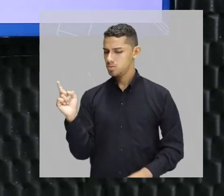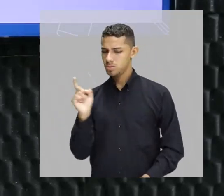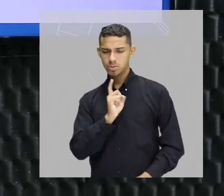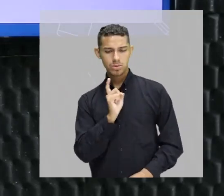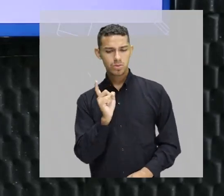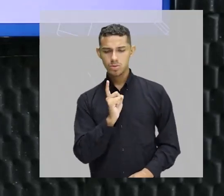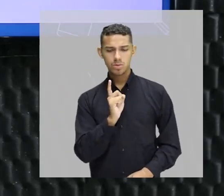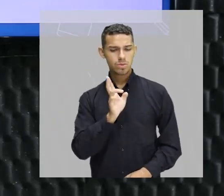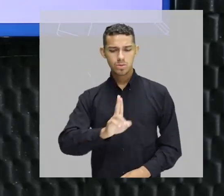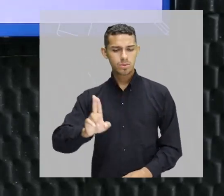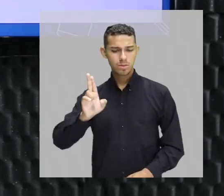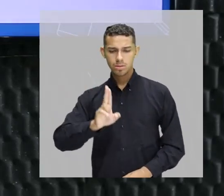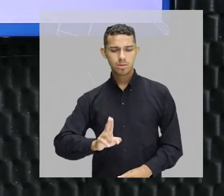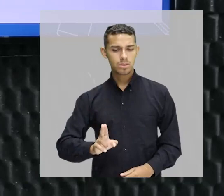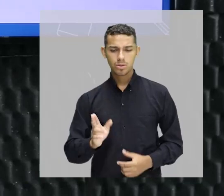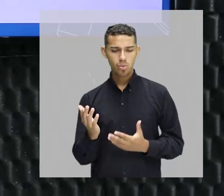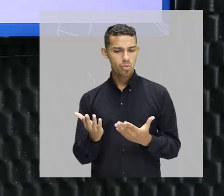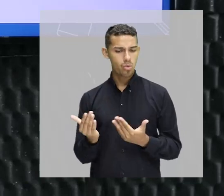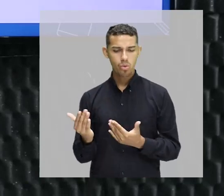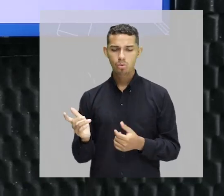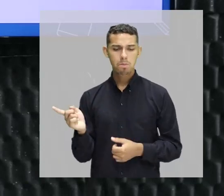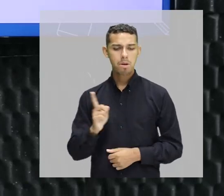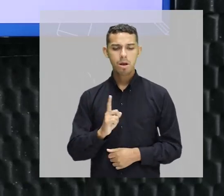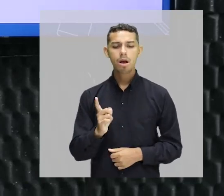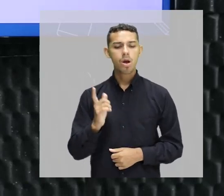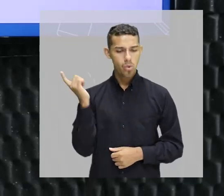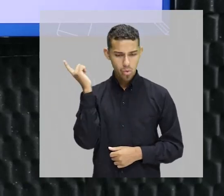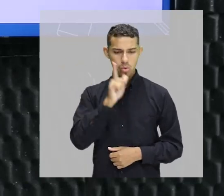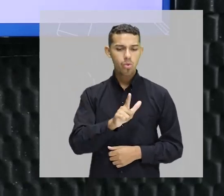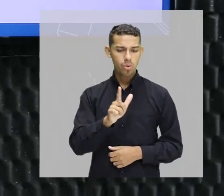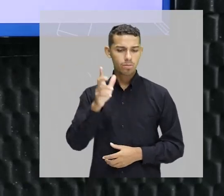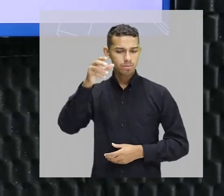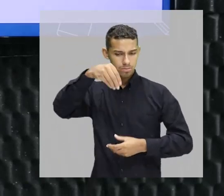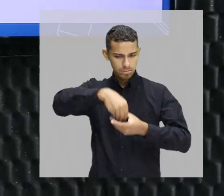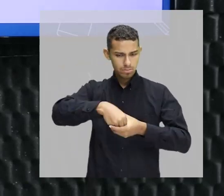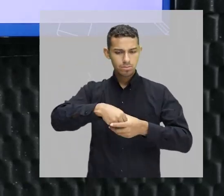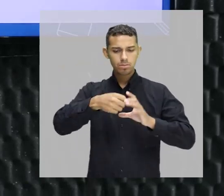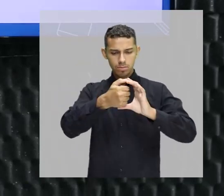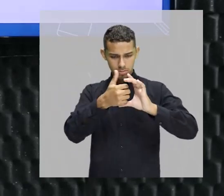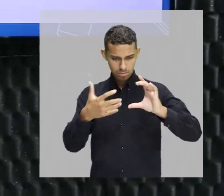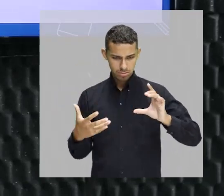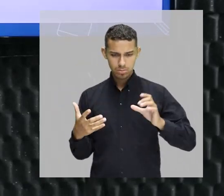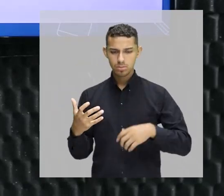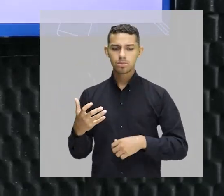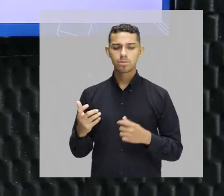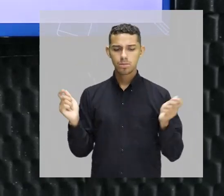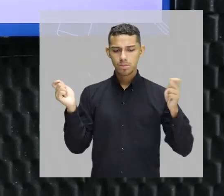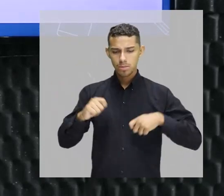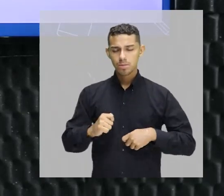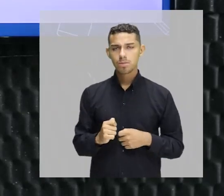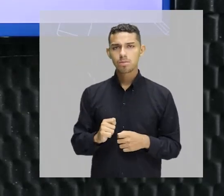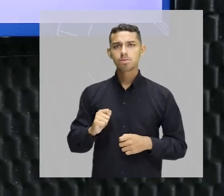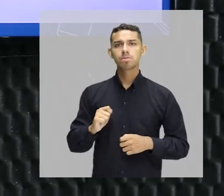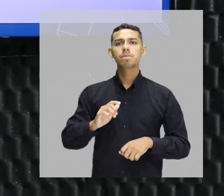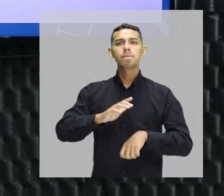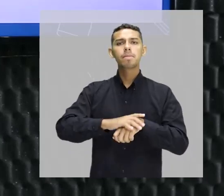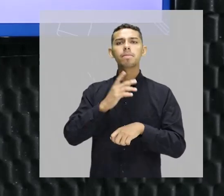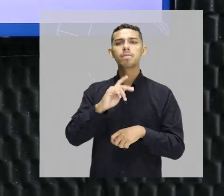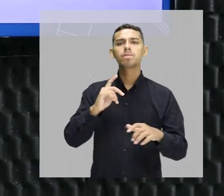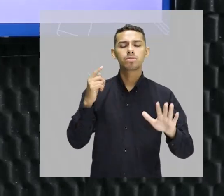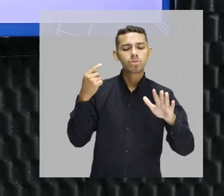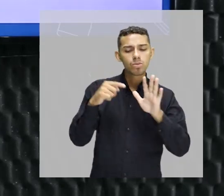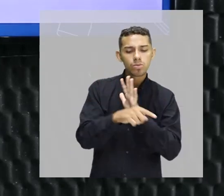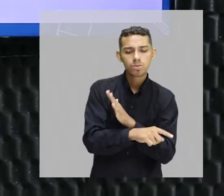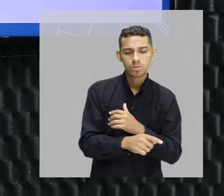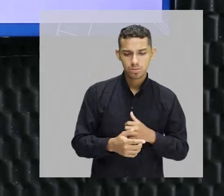utilizado pelos jovens, mas mesmo assim você consegue, dentro das características, fazer uma análise mais profunda. Então,